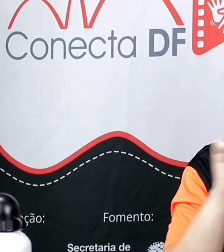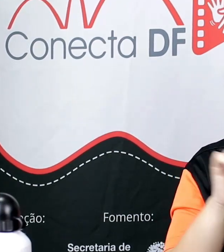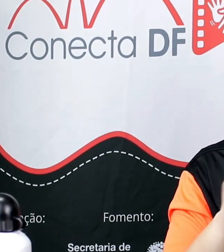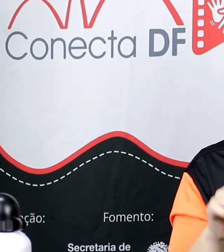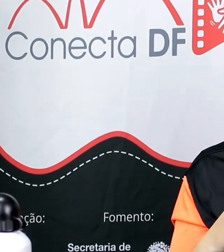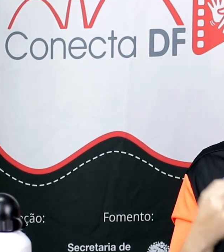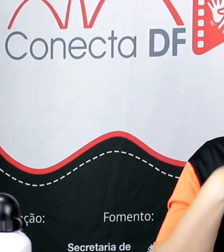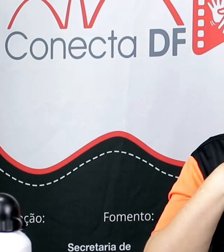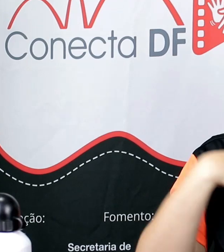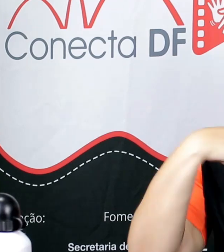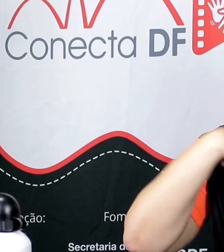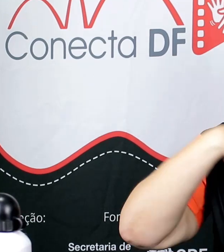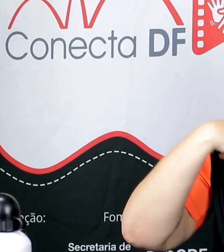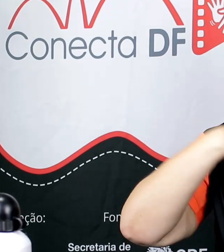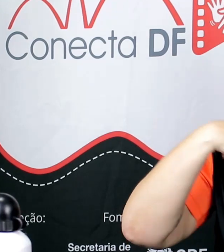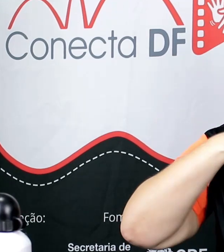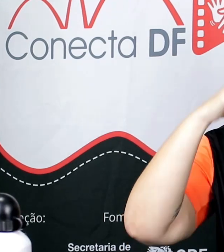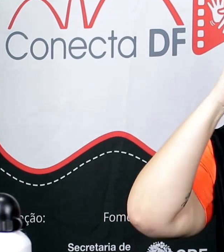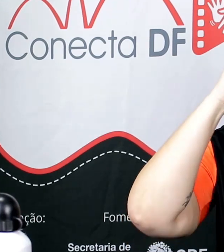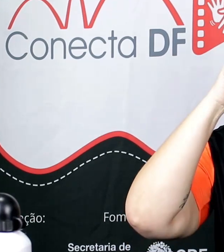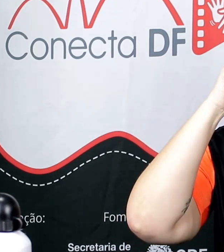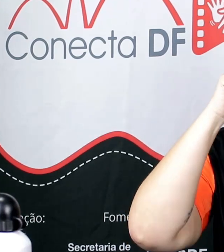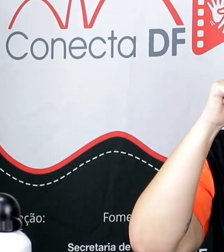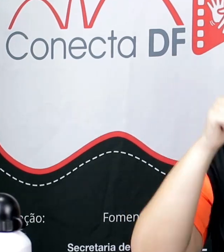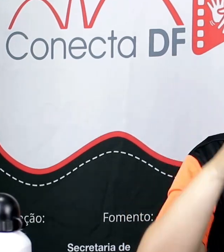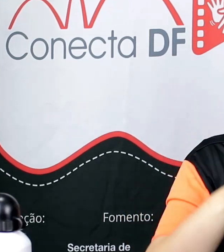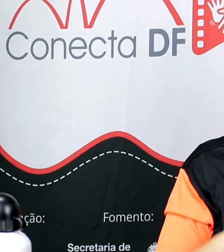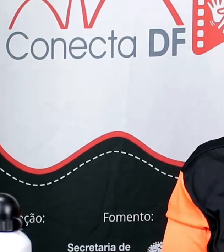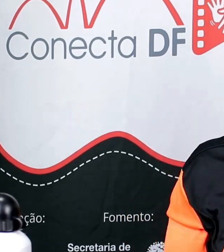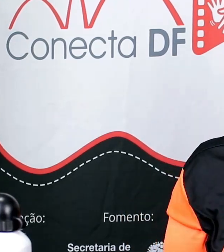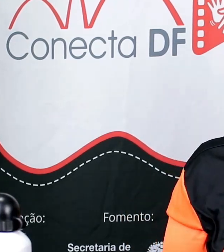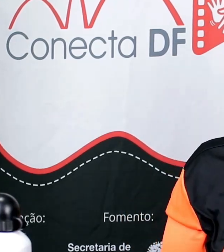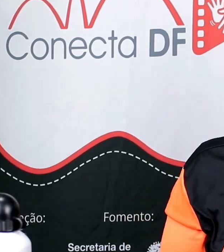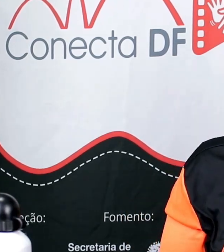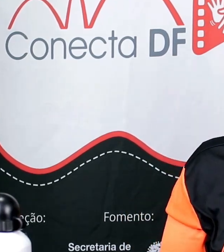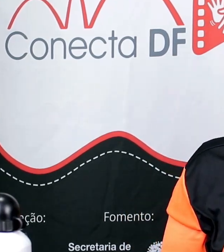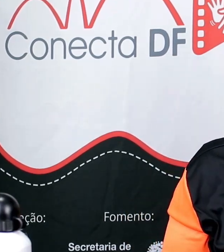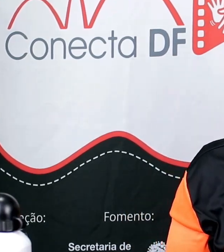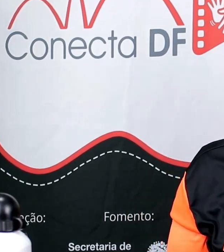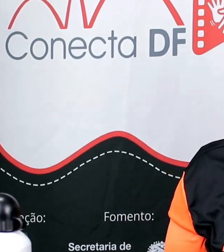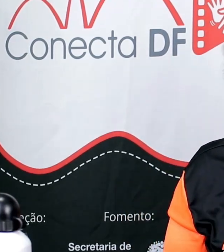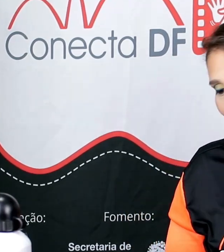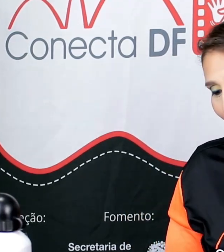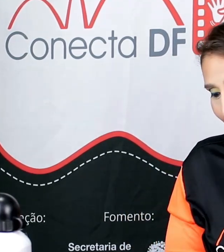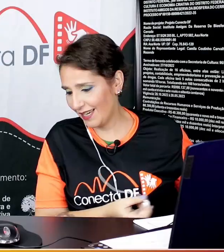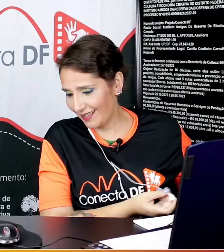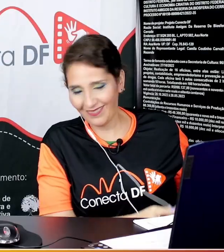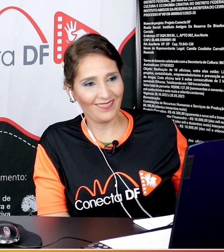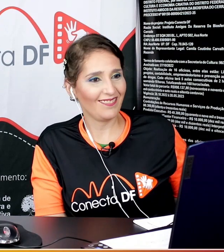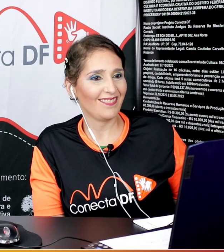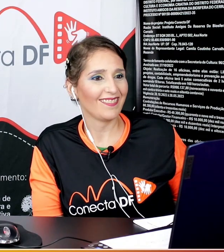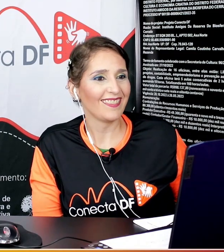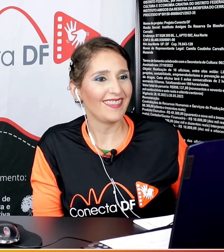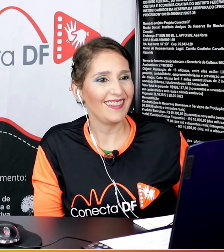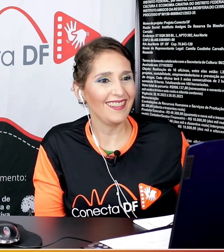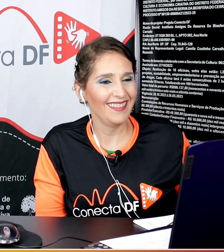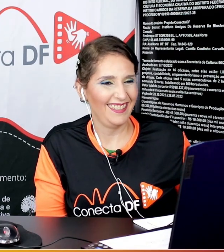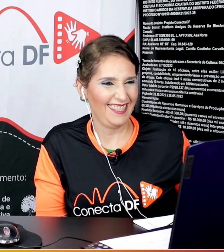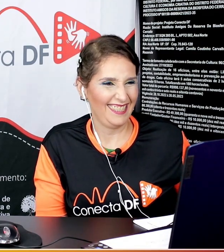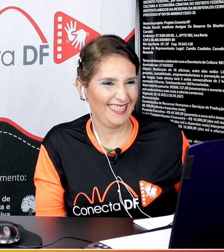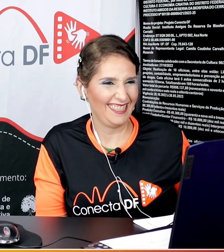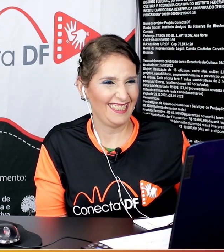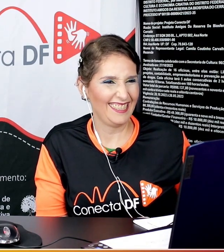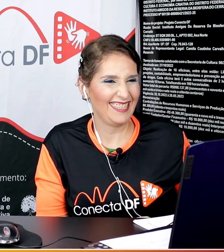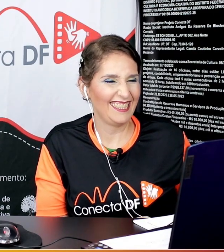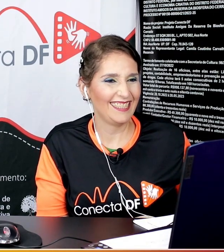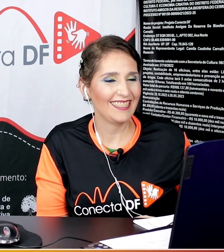tá abrindo o microfone e tá assim. Sou eu, de óculos. Sou eu. Isso, você.